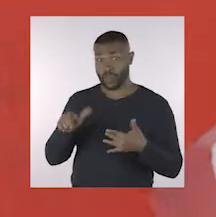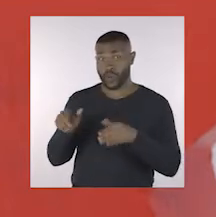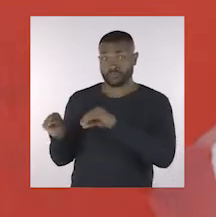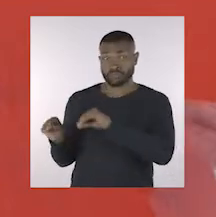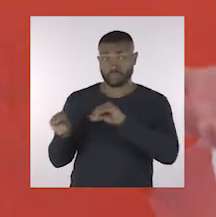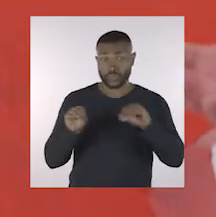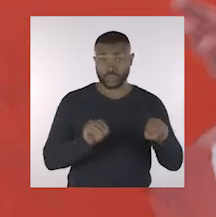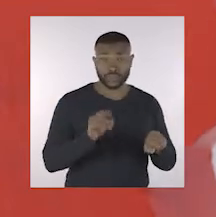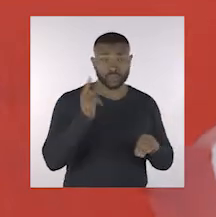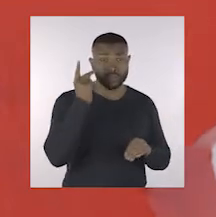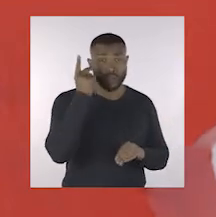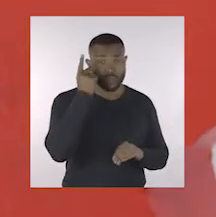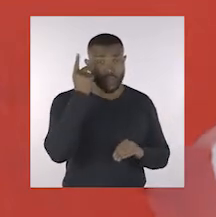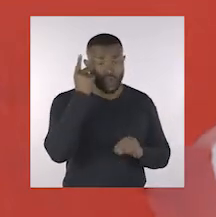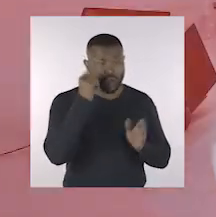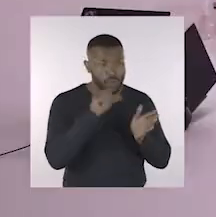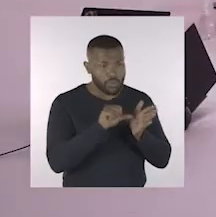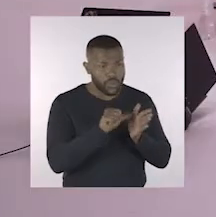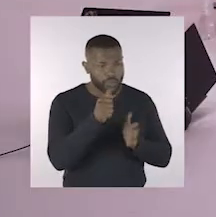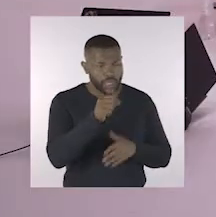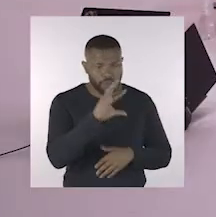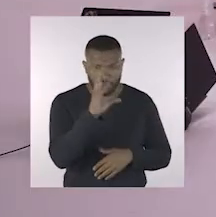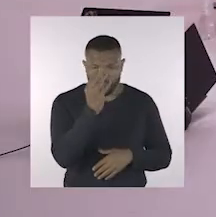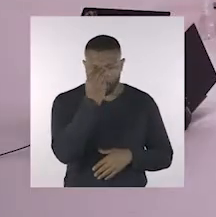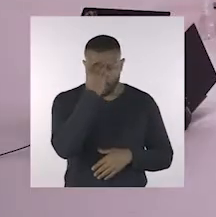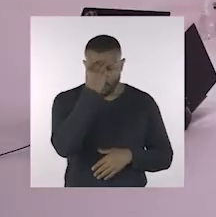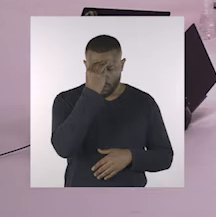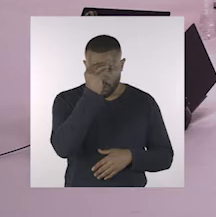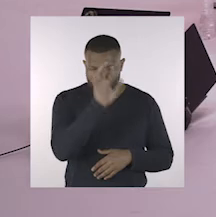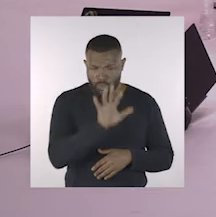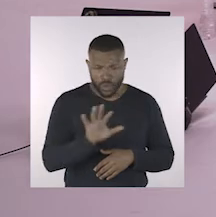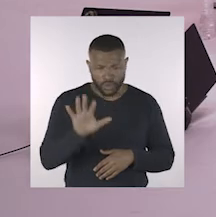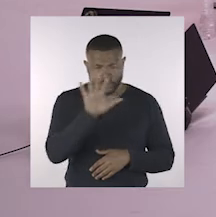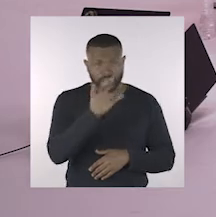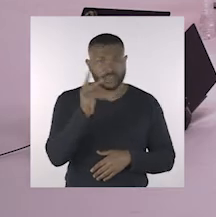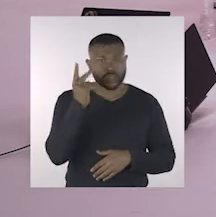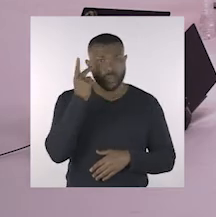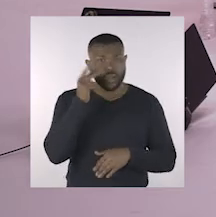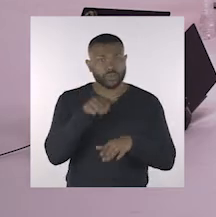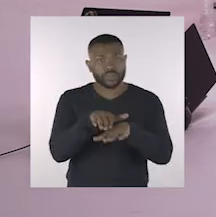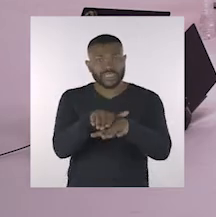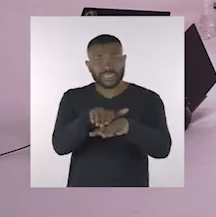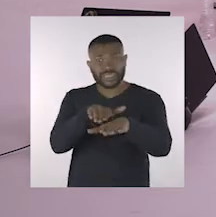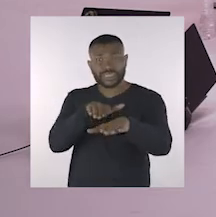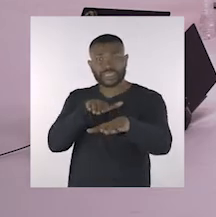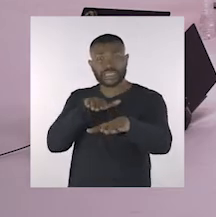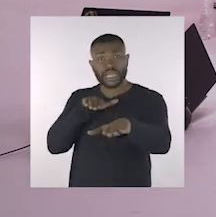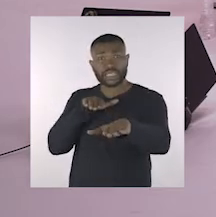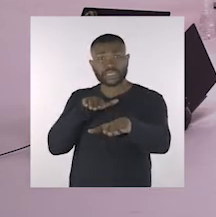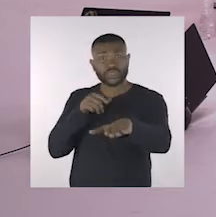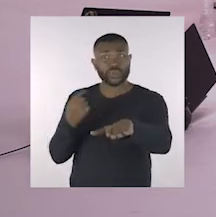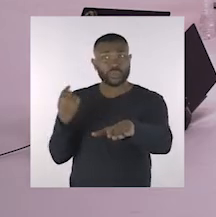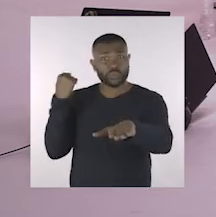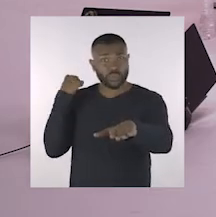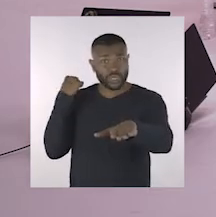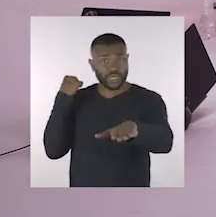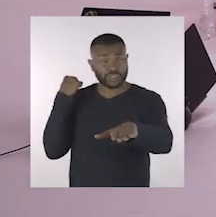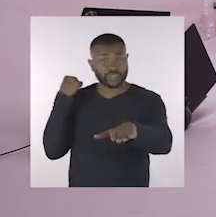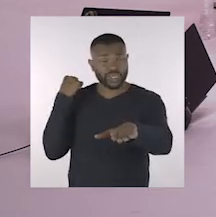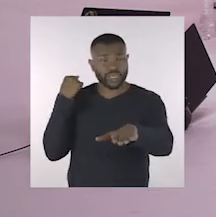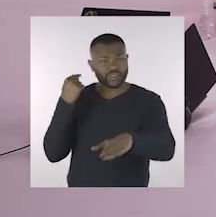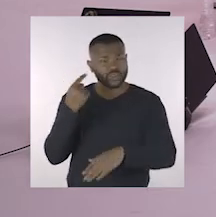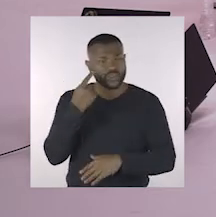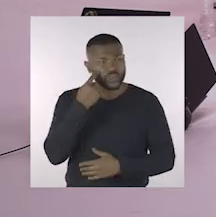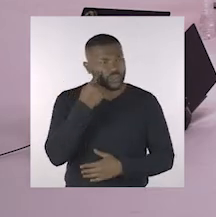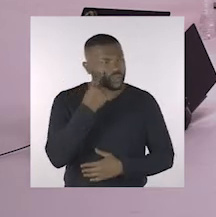São Oi e a primeira imagem que eu tenho de São Paulo foi aquele congestionamento que nada tanto na época Mas aquela